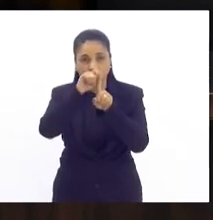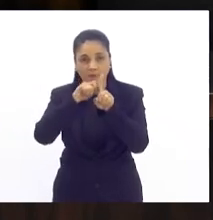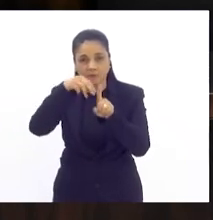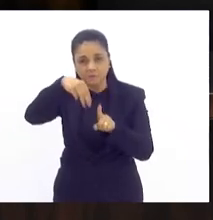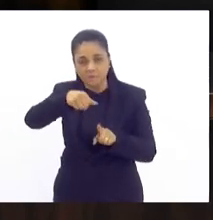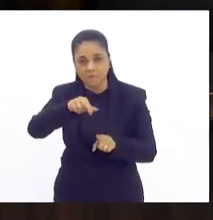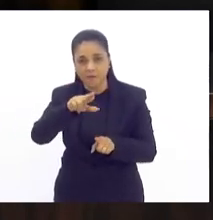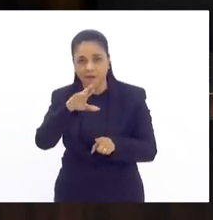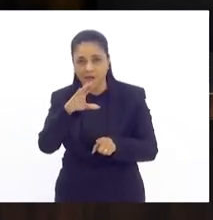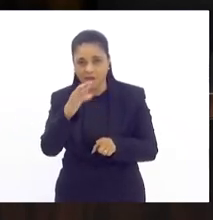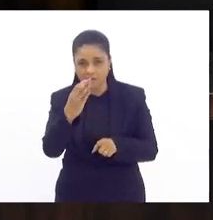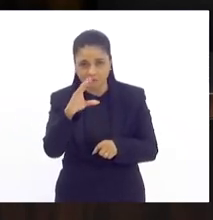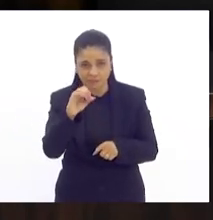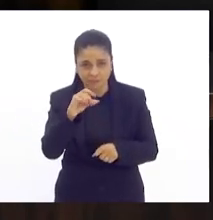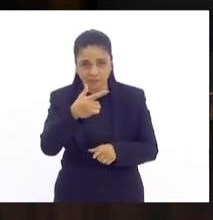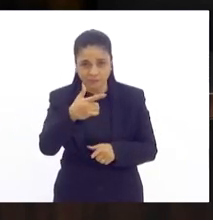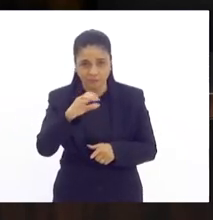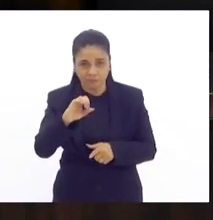corrente, como